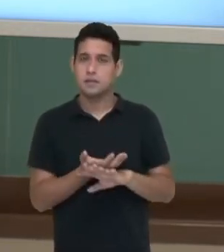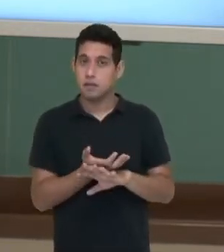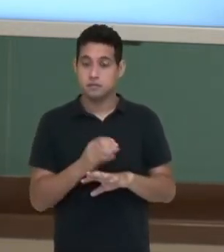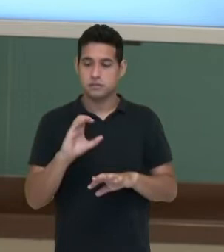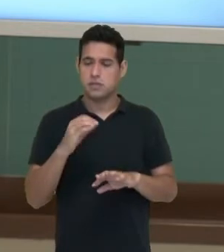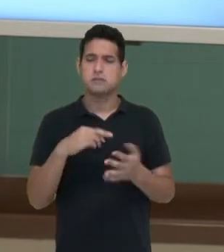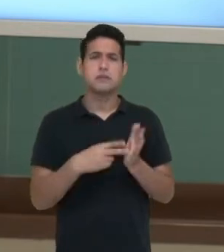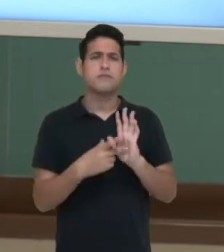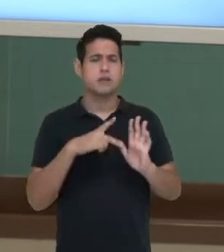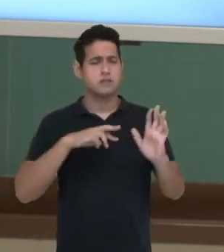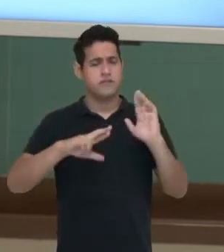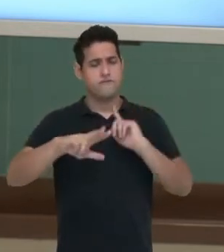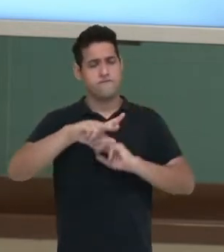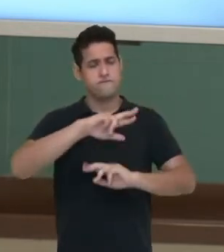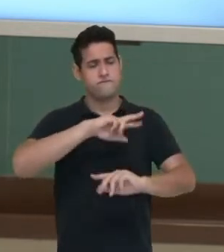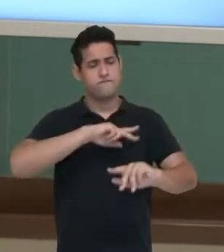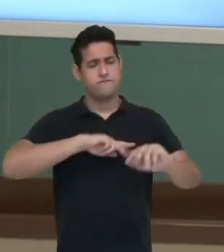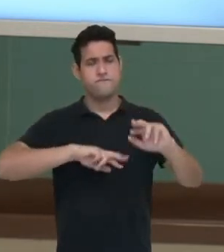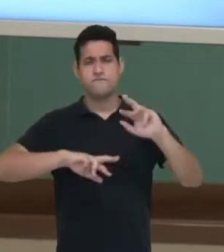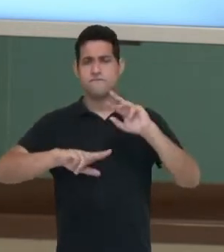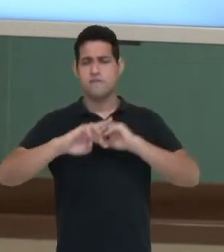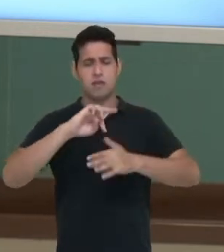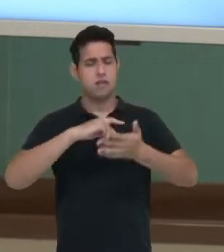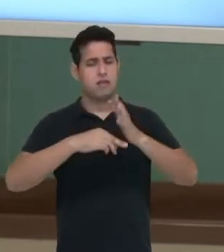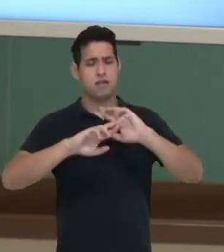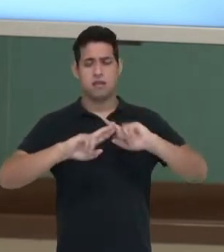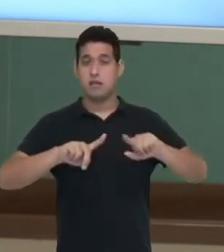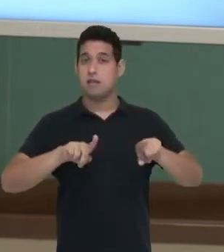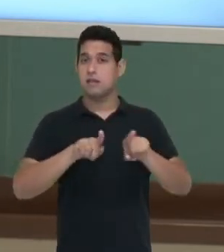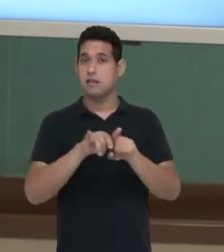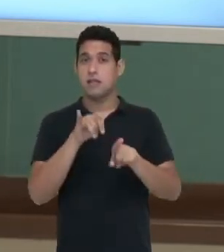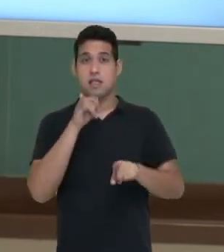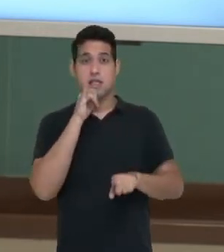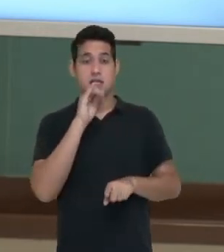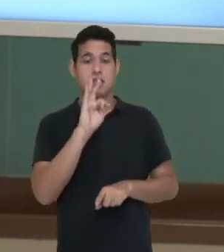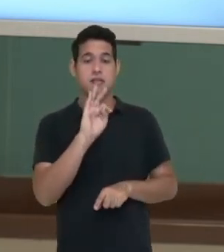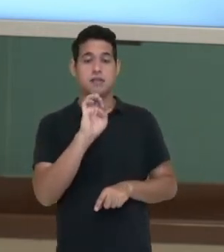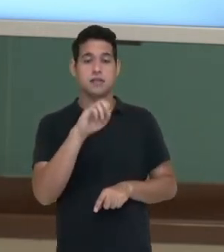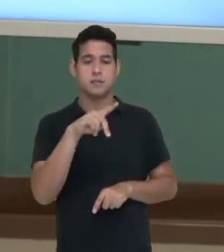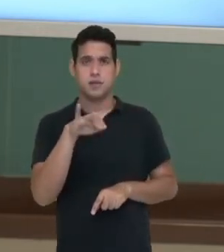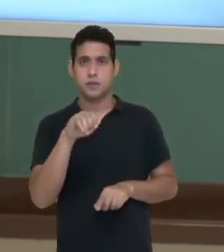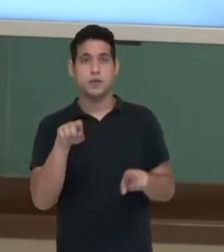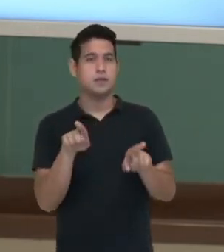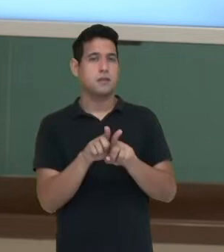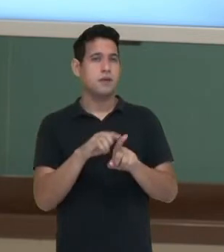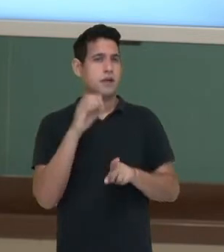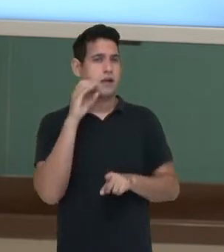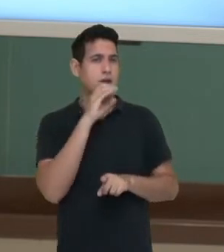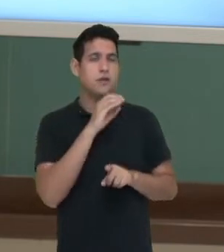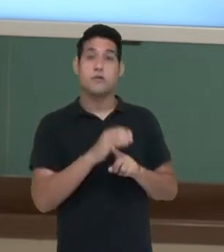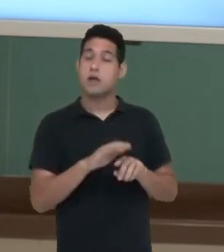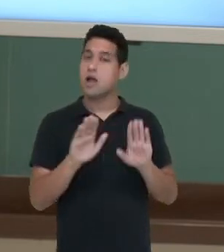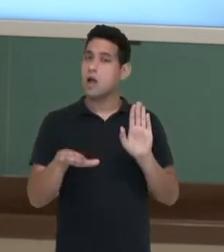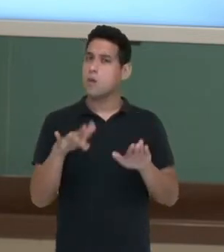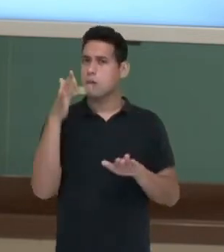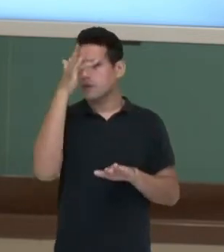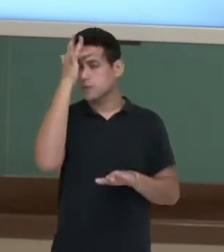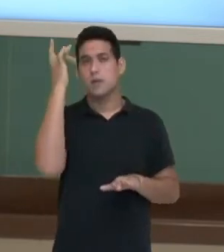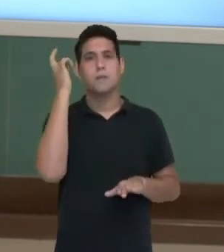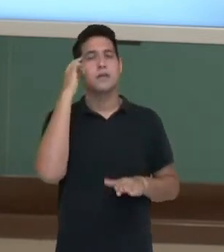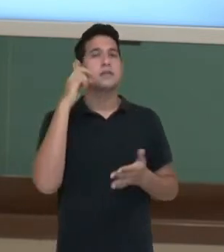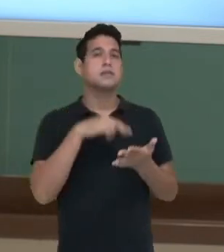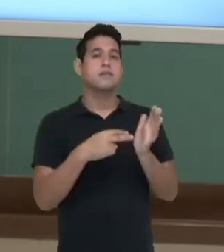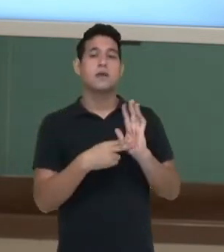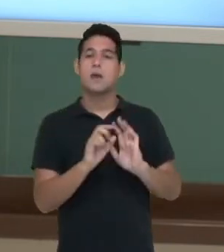atribui diferentes significados para temperatura e calor. Há quem pense ali que são